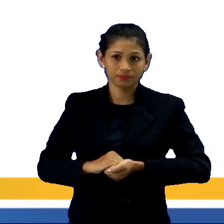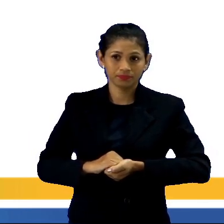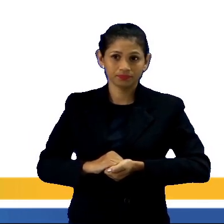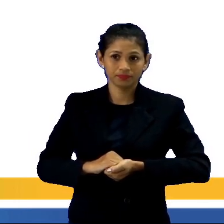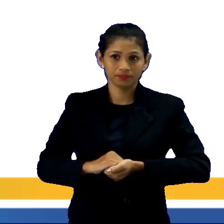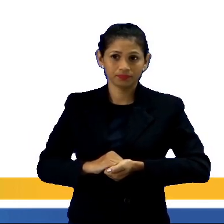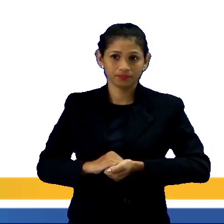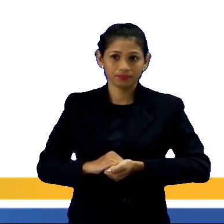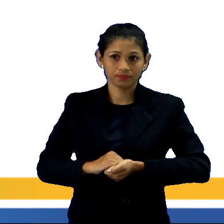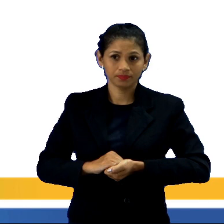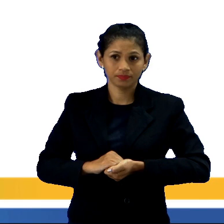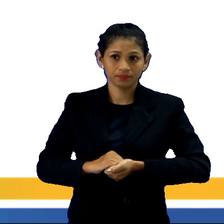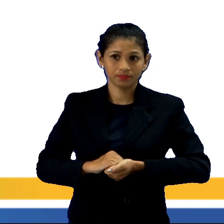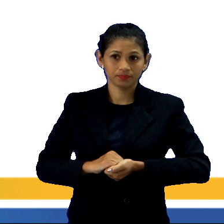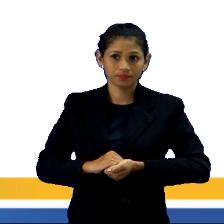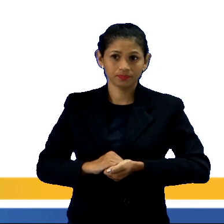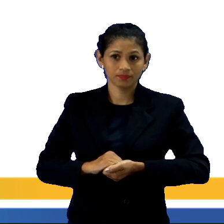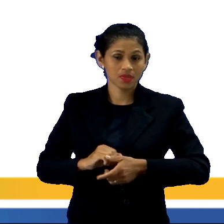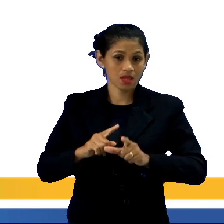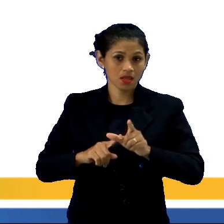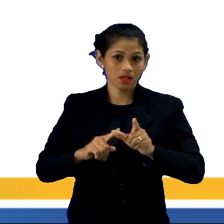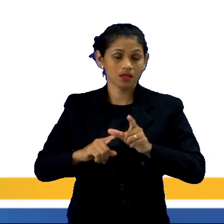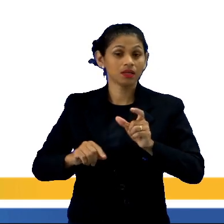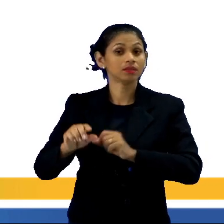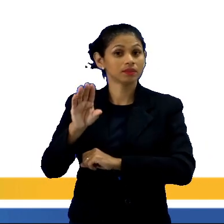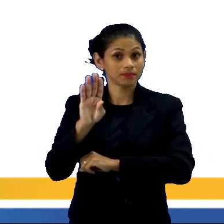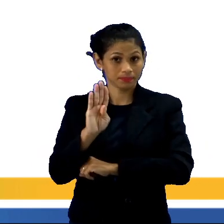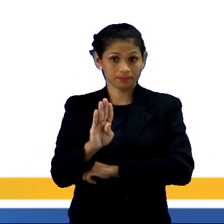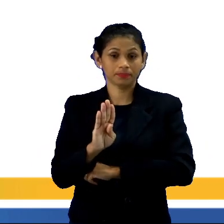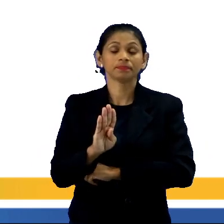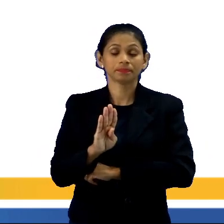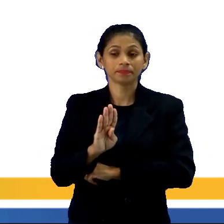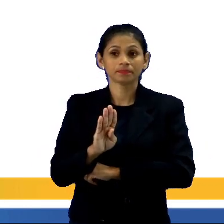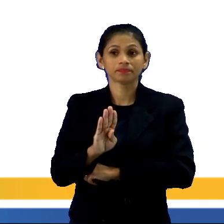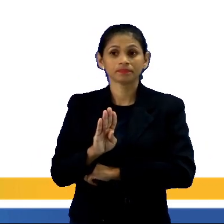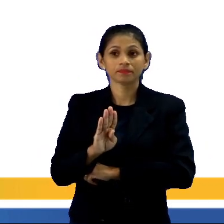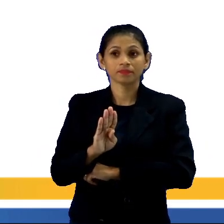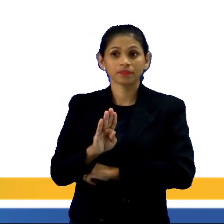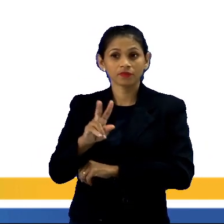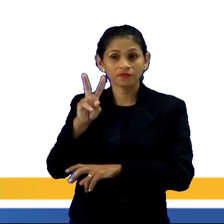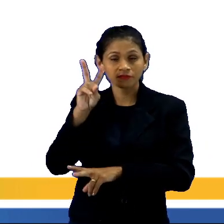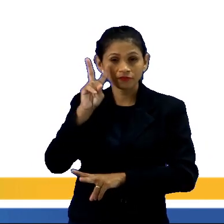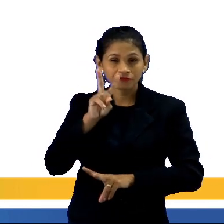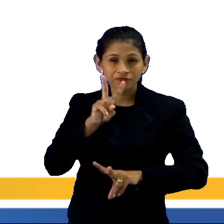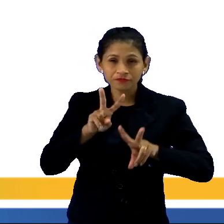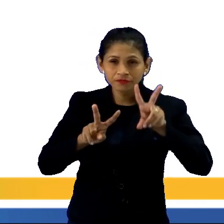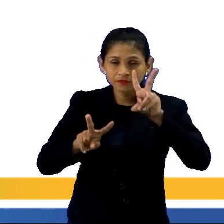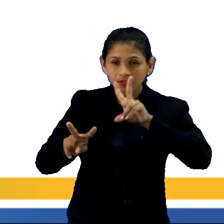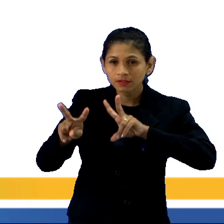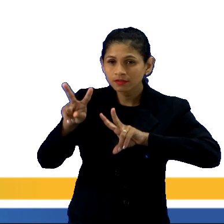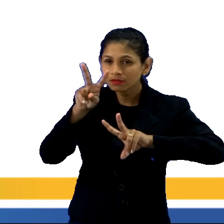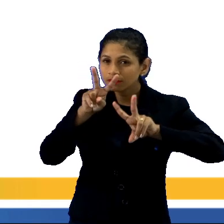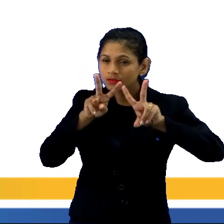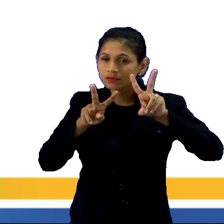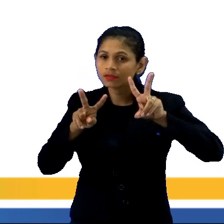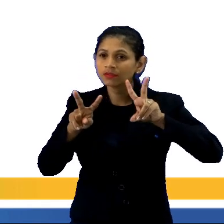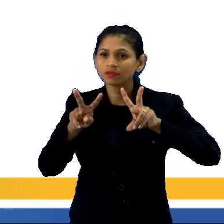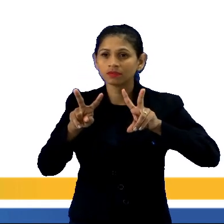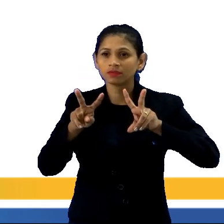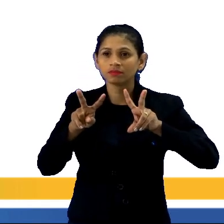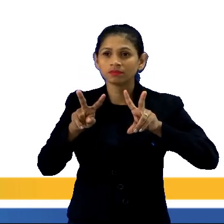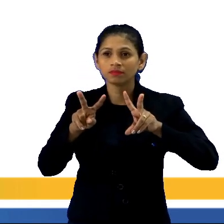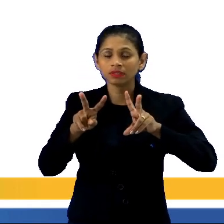células? Nesse caso, nós estamos falando ao sentido da visão, né, que a gente tem os nossos olhos como